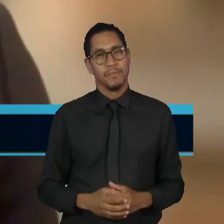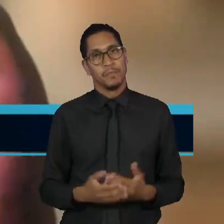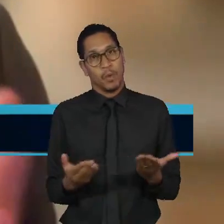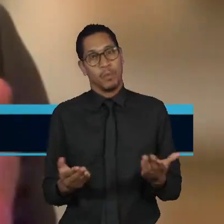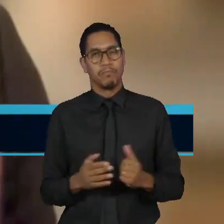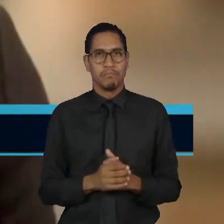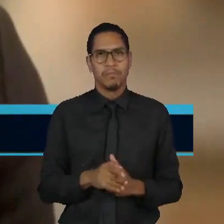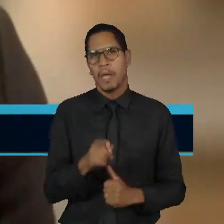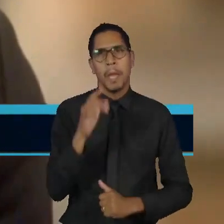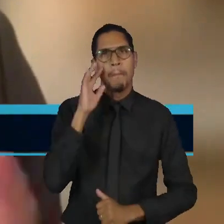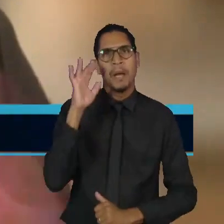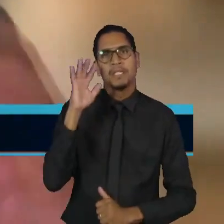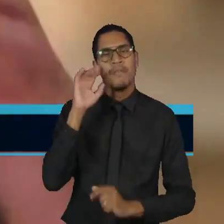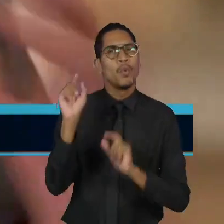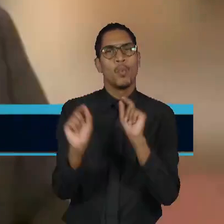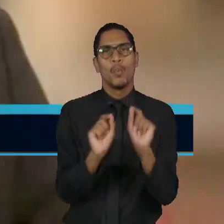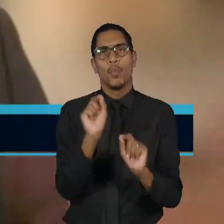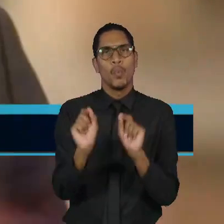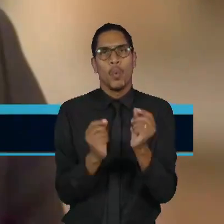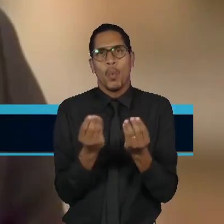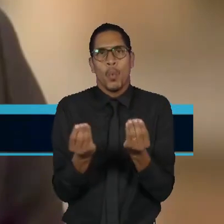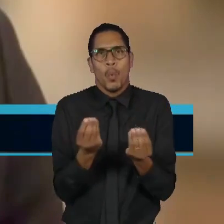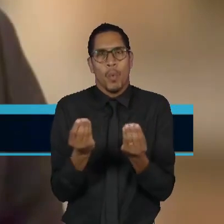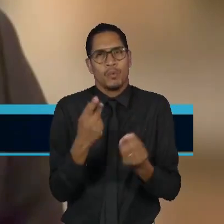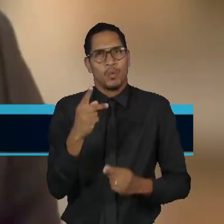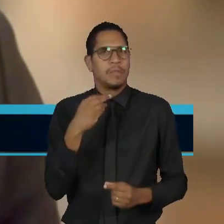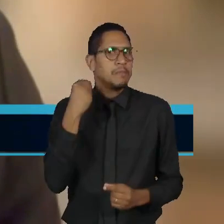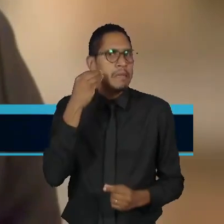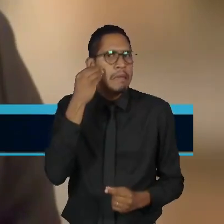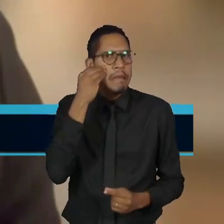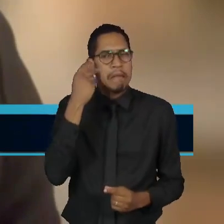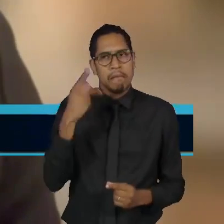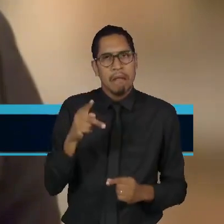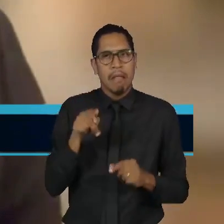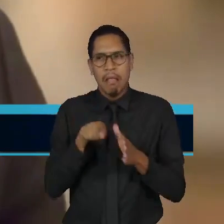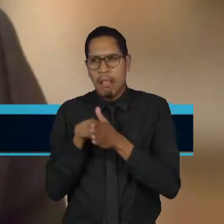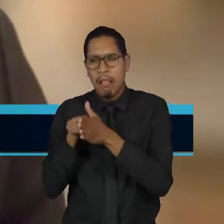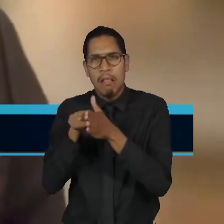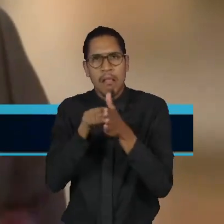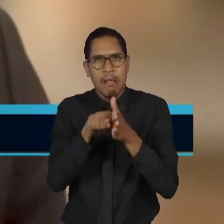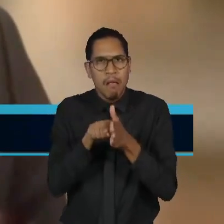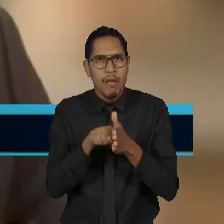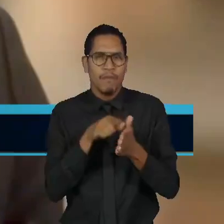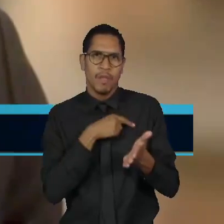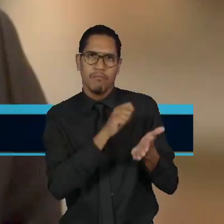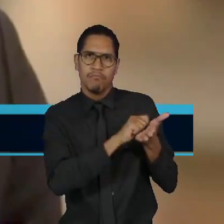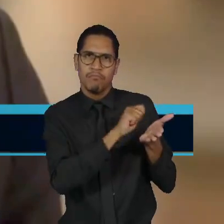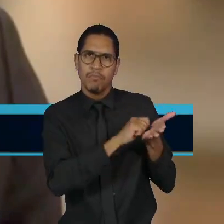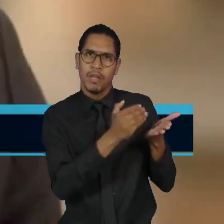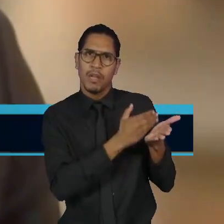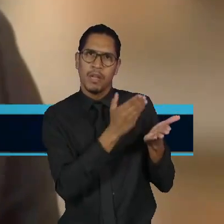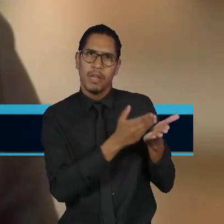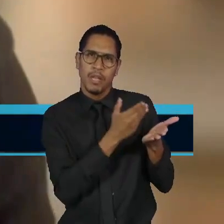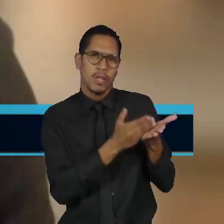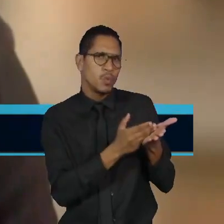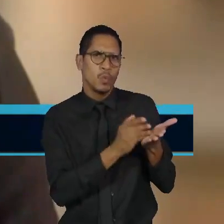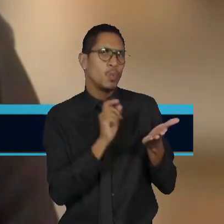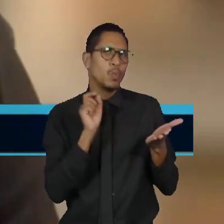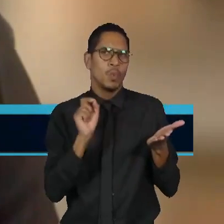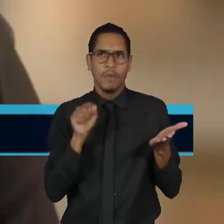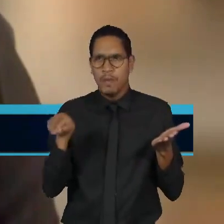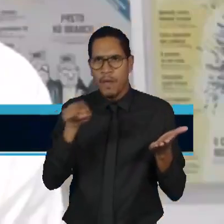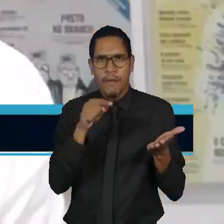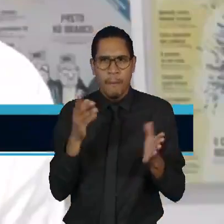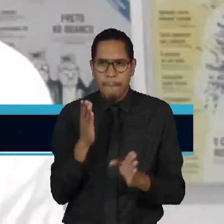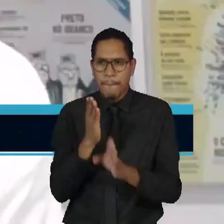Você imaginava isso já na sua vivência de campo para a produção do livro, e como você reagiu em relação a esses